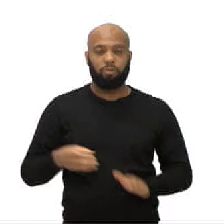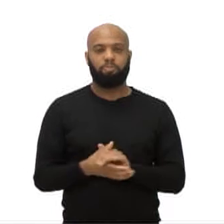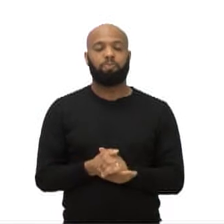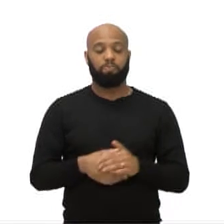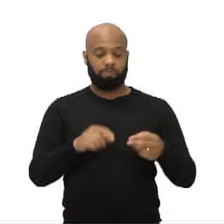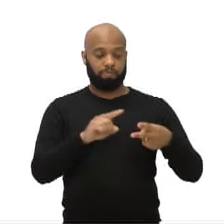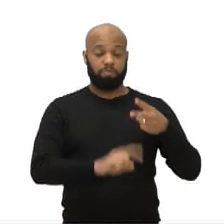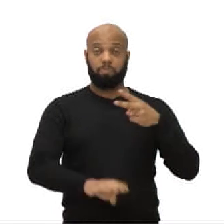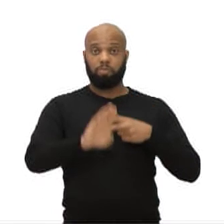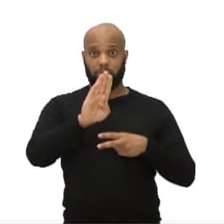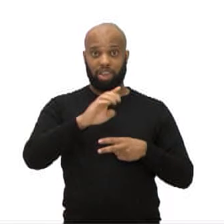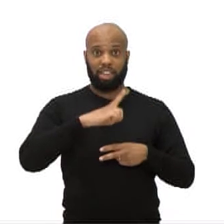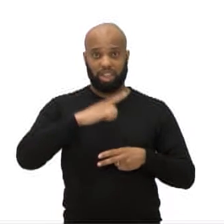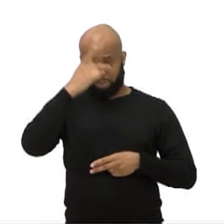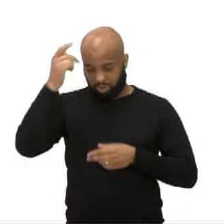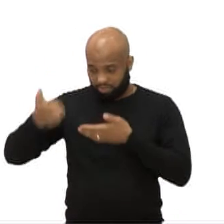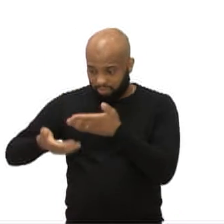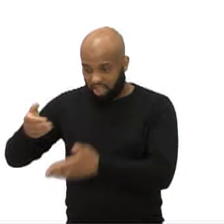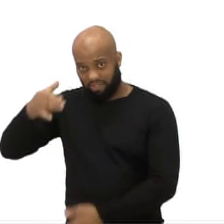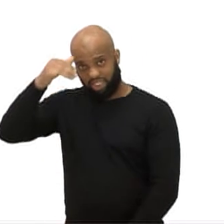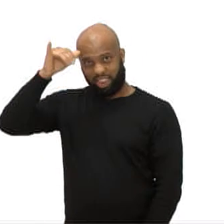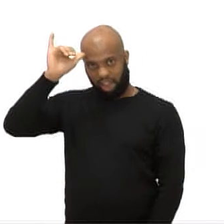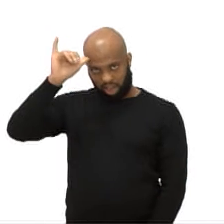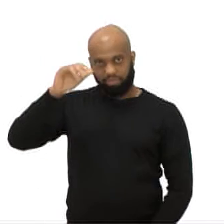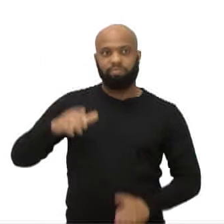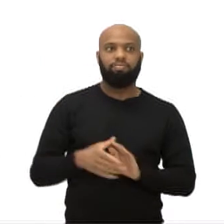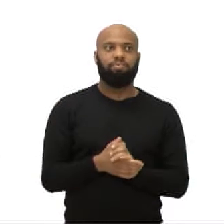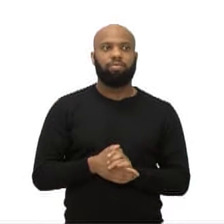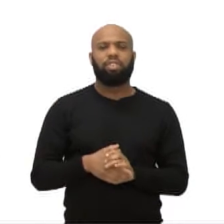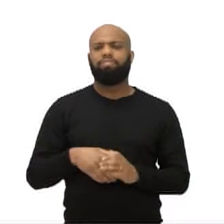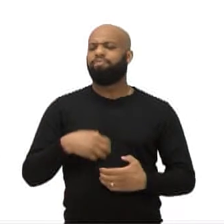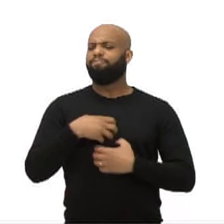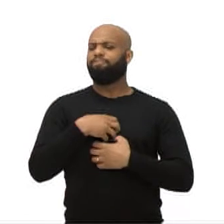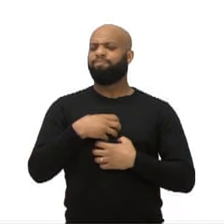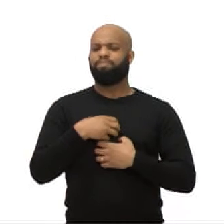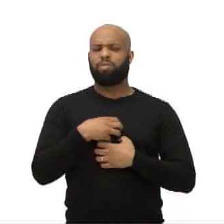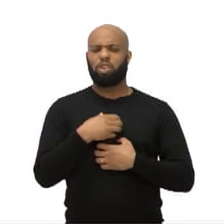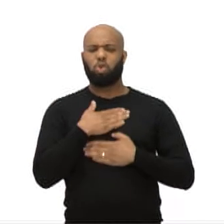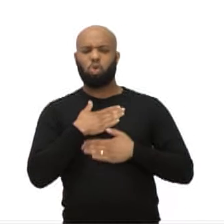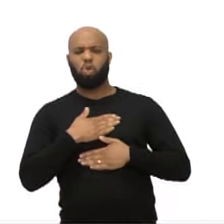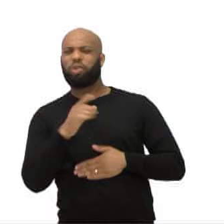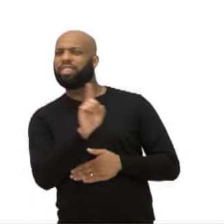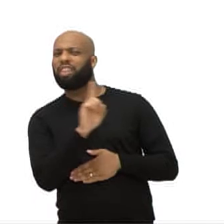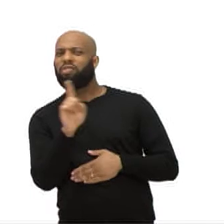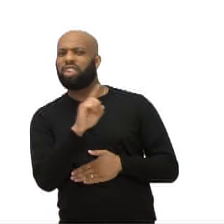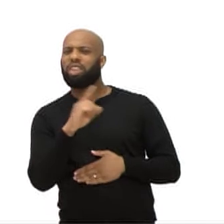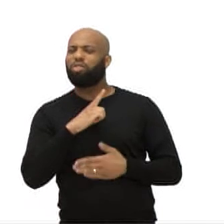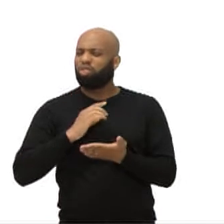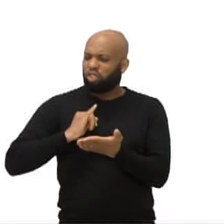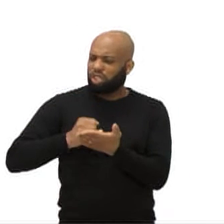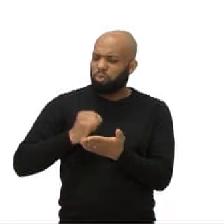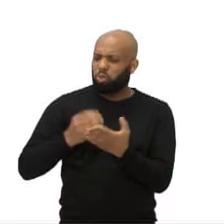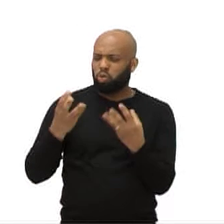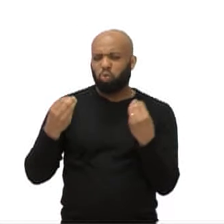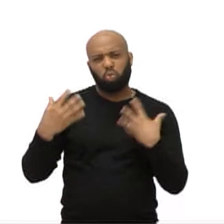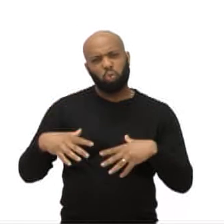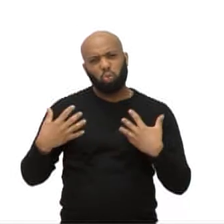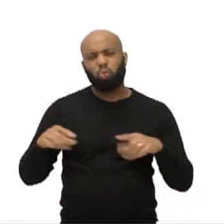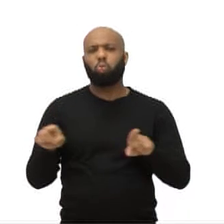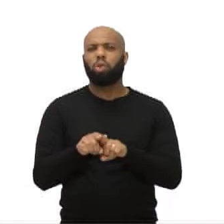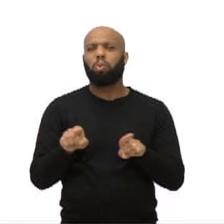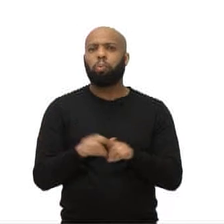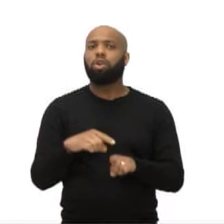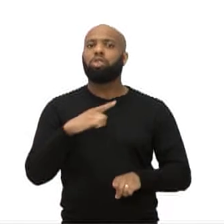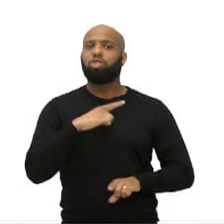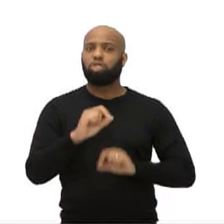E B, os criadores de gado ou estancieiros gaúchos estavam insatisfeitos com os elevados impostos e principalmente